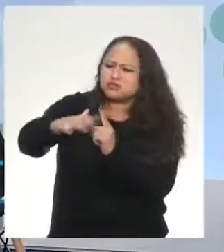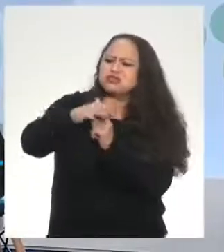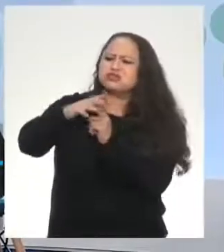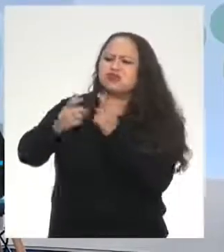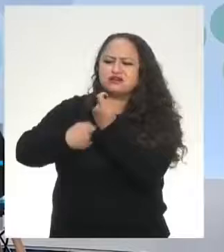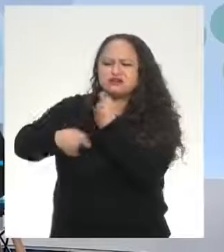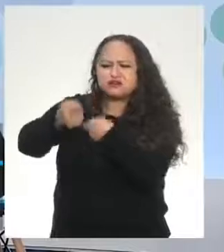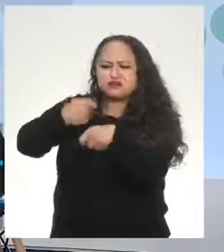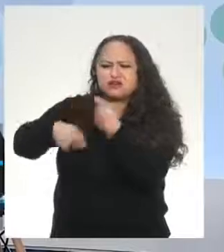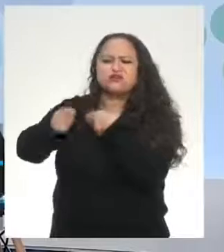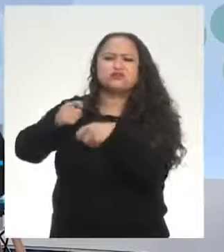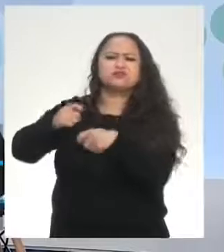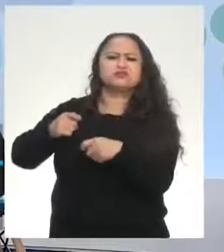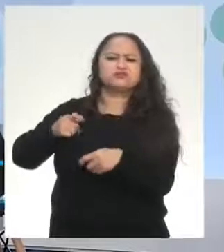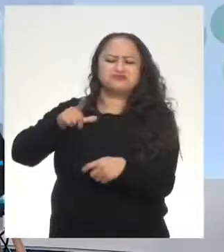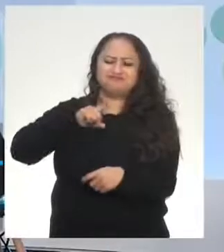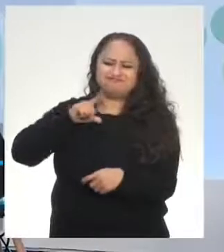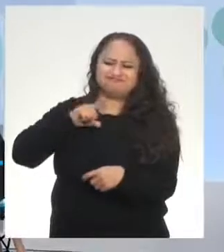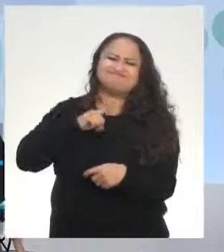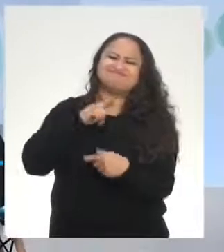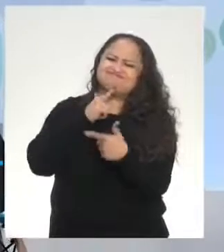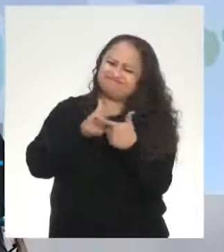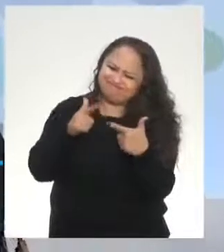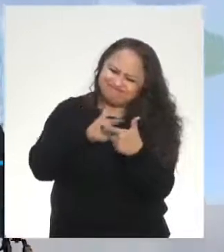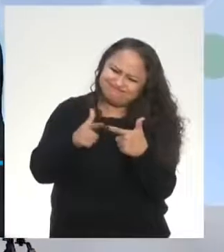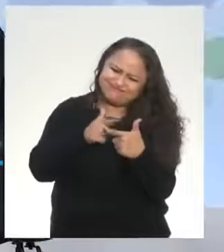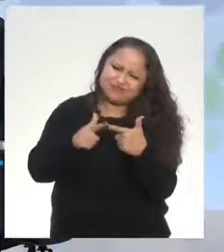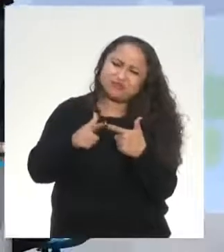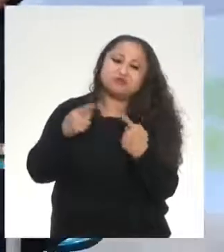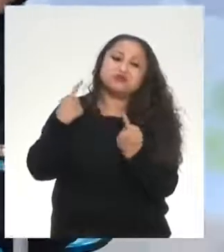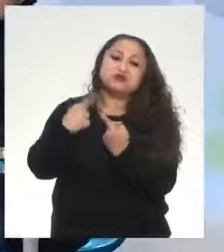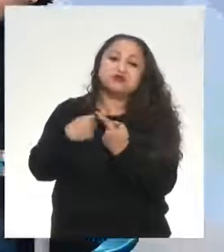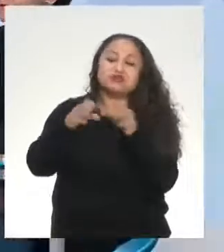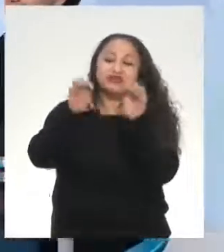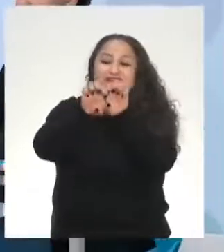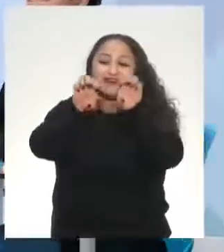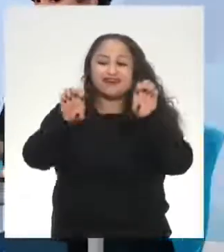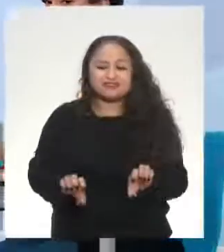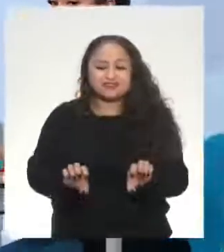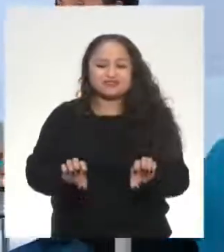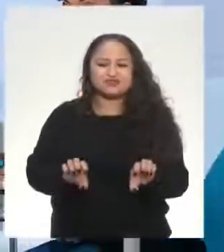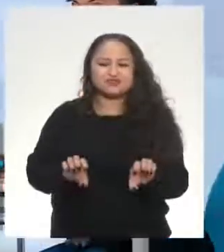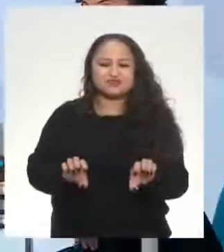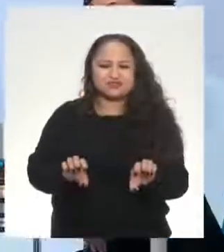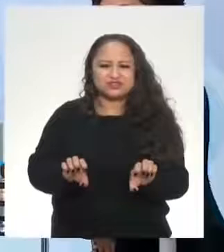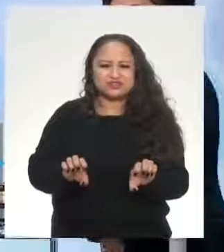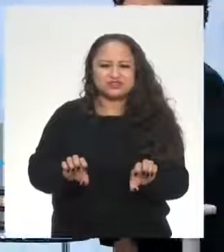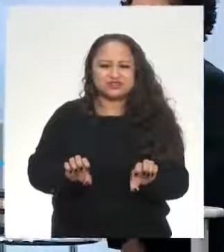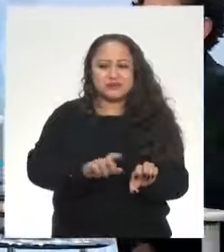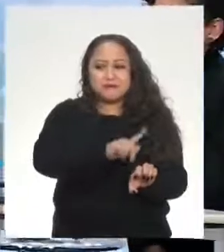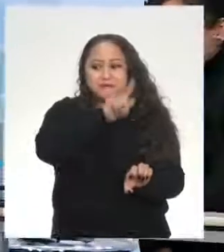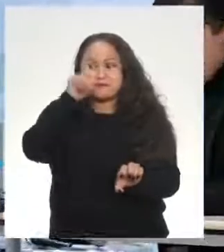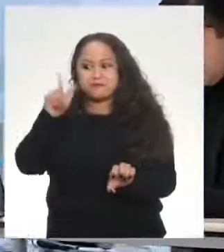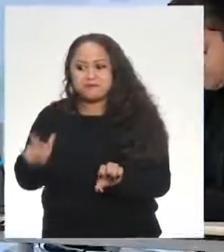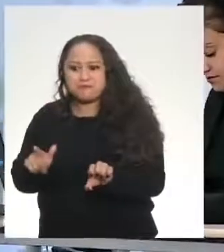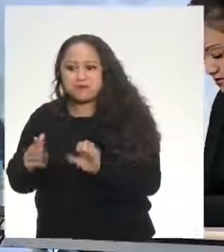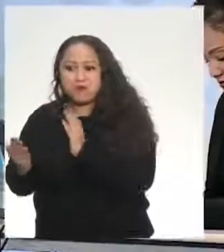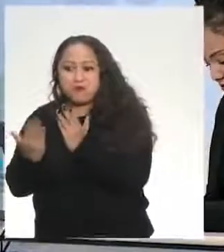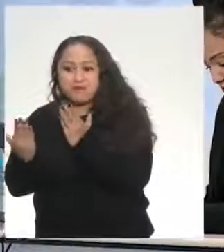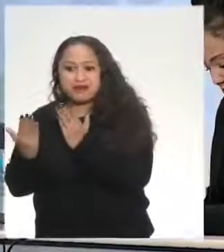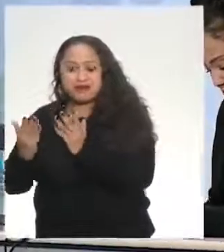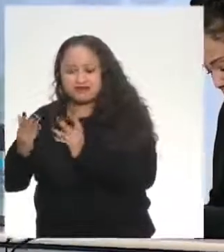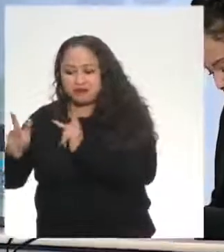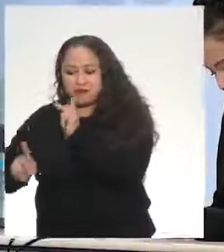as consequências, porque a infraestrutura do país não acompanha a quantidade de pessoas que tem lá, né? Apesar daqui no Brasil,